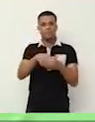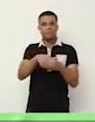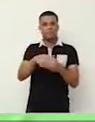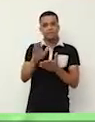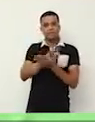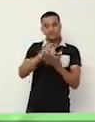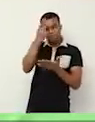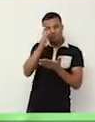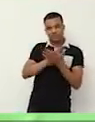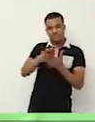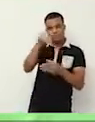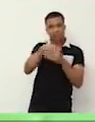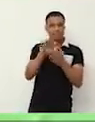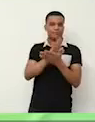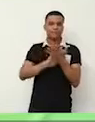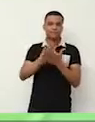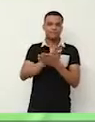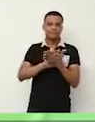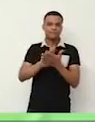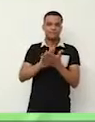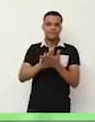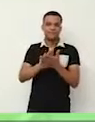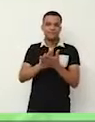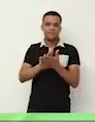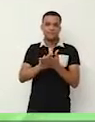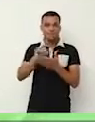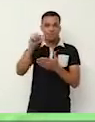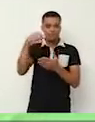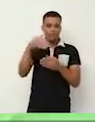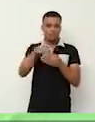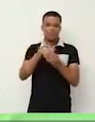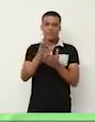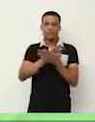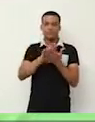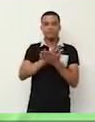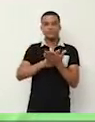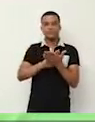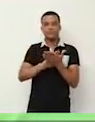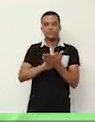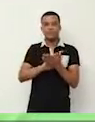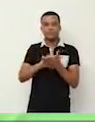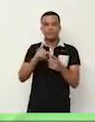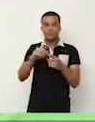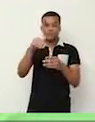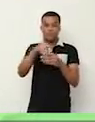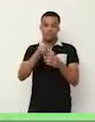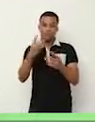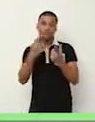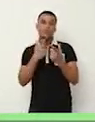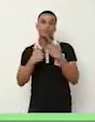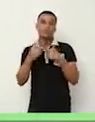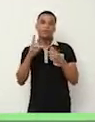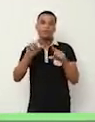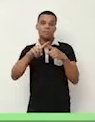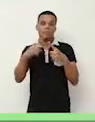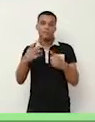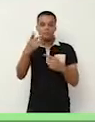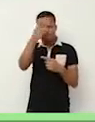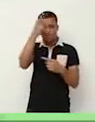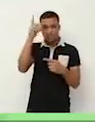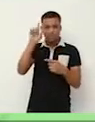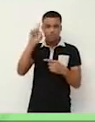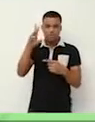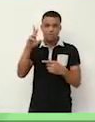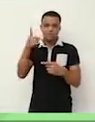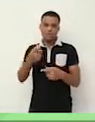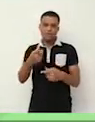ninguém. Eu não votava em ninguém. Daqui uns tempos eu não voto em ninguém, né? Com certeza. A gente vota enquanto a gente quiser, né? Agora a gente coloca uma pessoa só